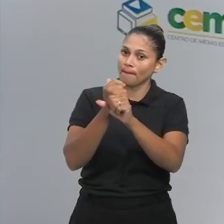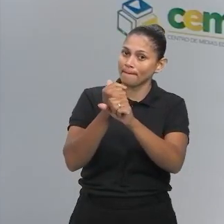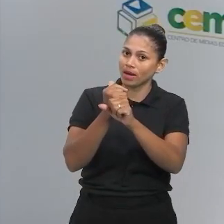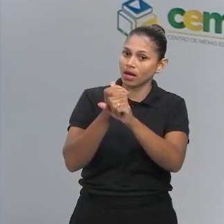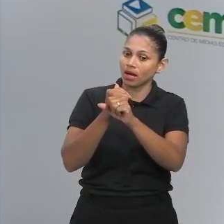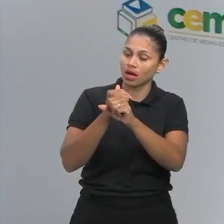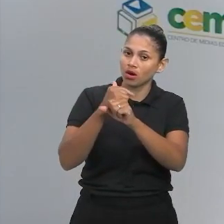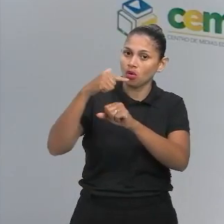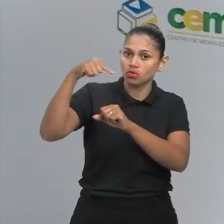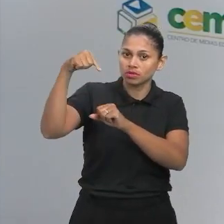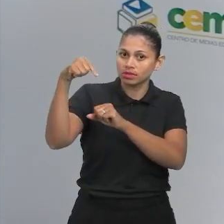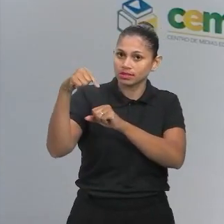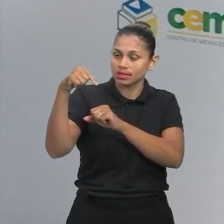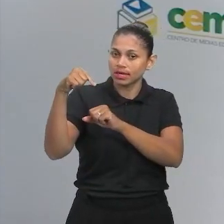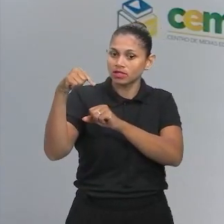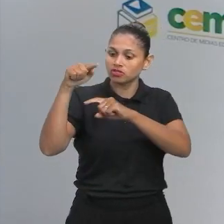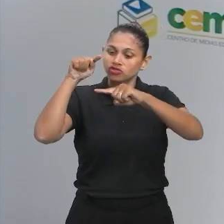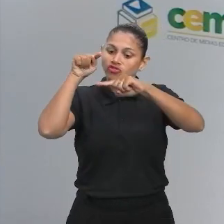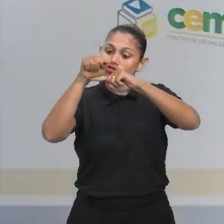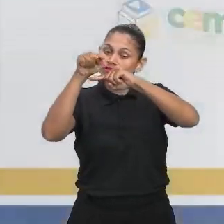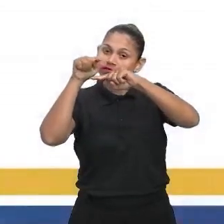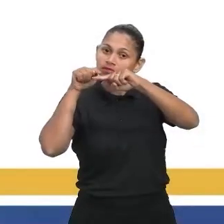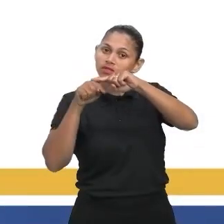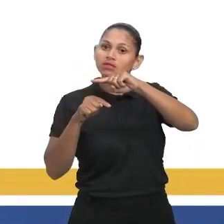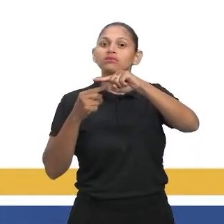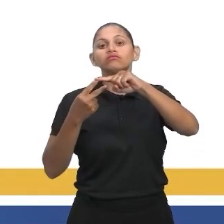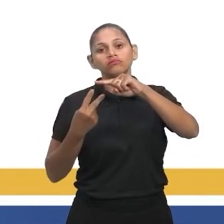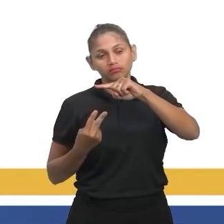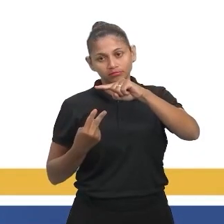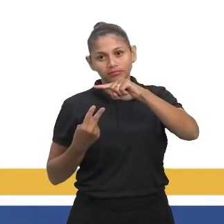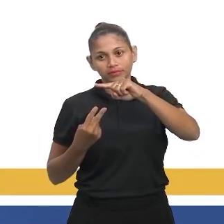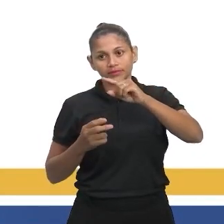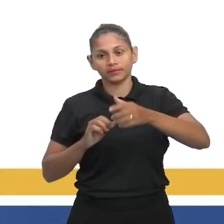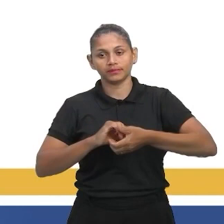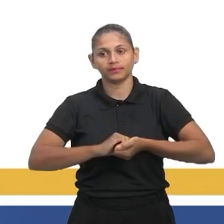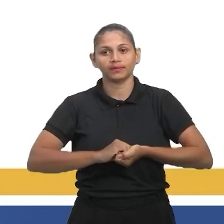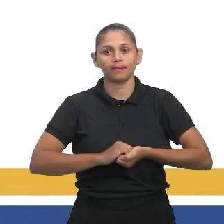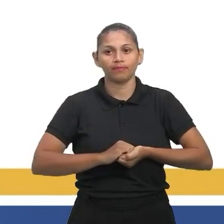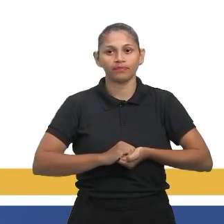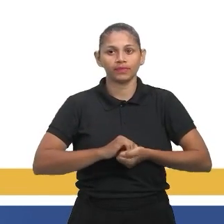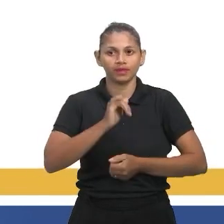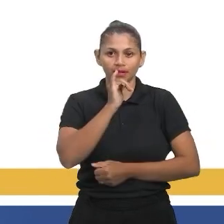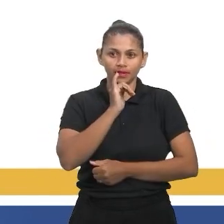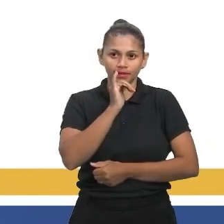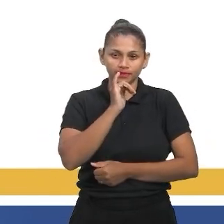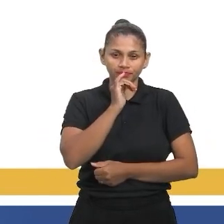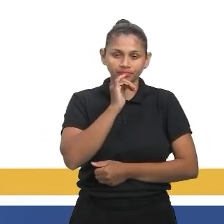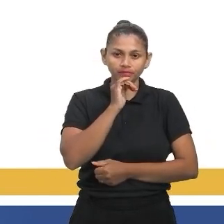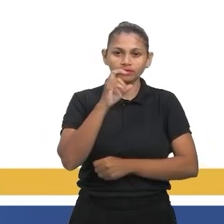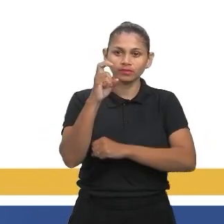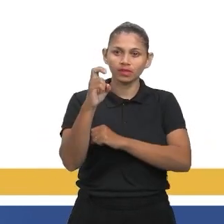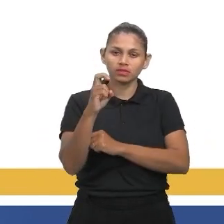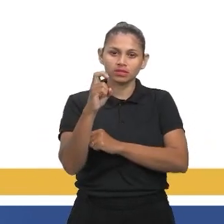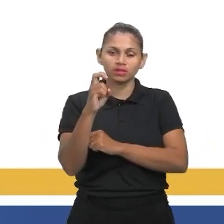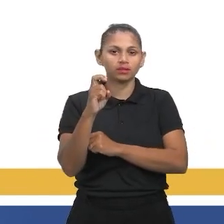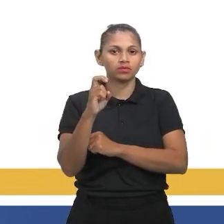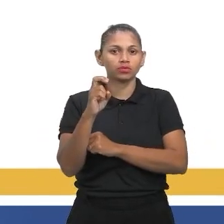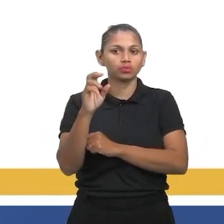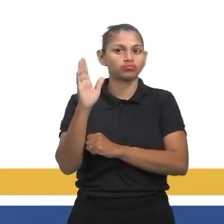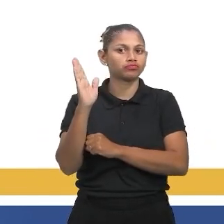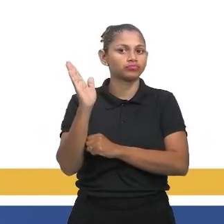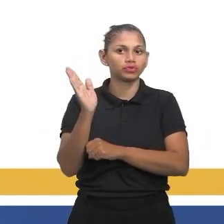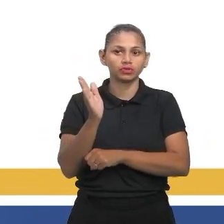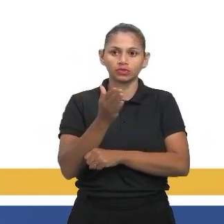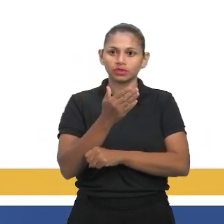dividir por 2. Vamos fazer isso aqui no gráfico? Beleza. Se eu pegar aqui, ó, começo do 5, elimina 5 primeiro, então